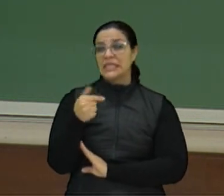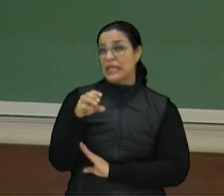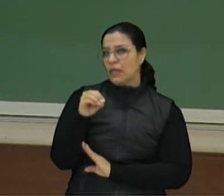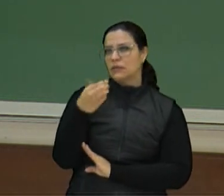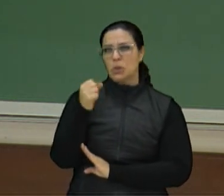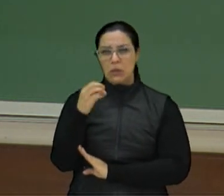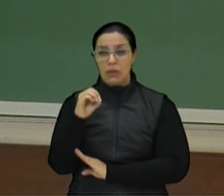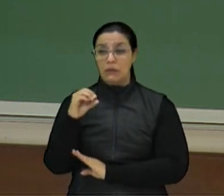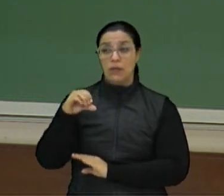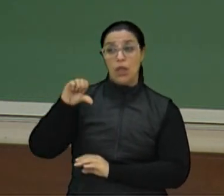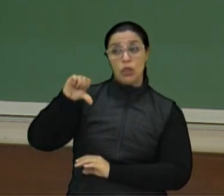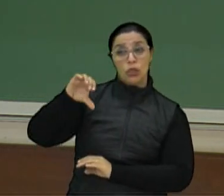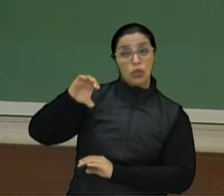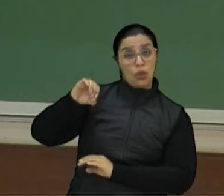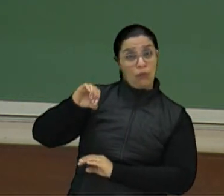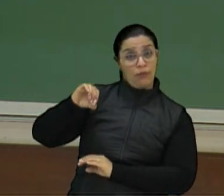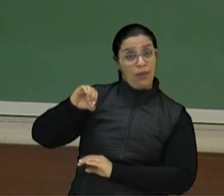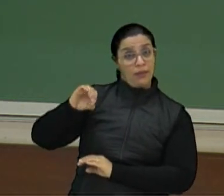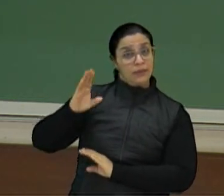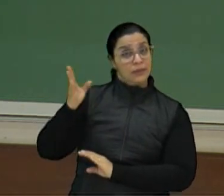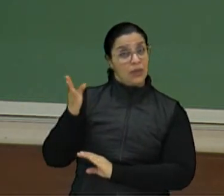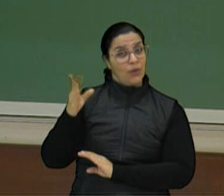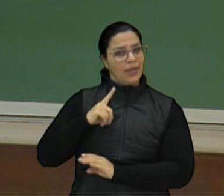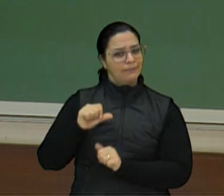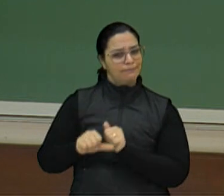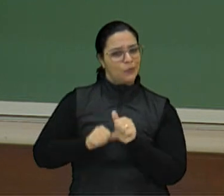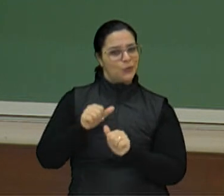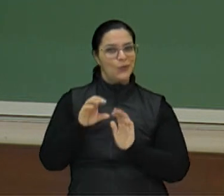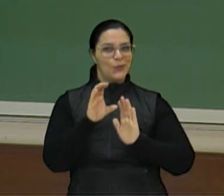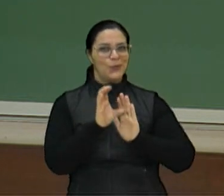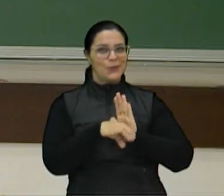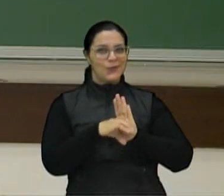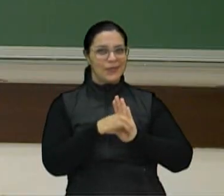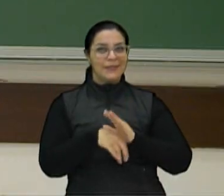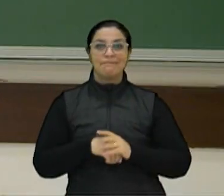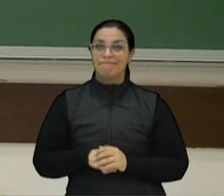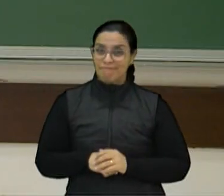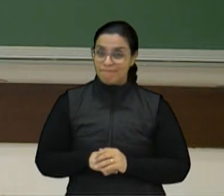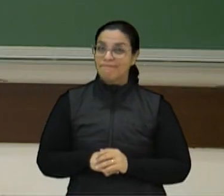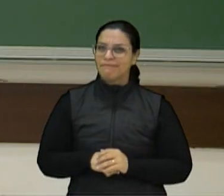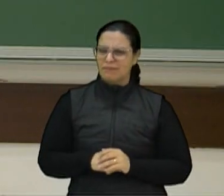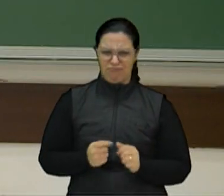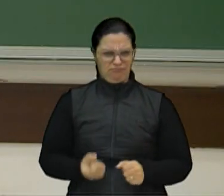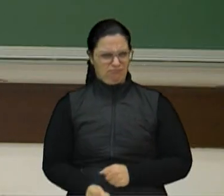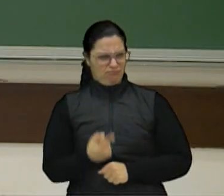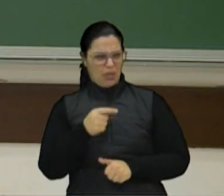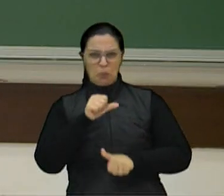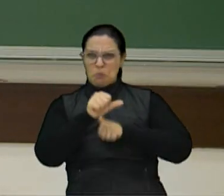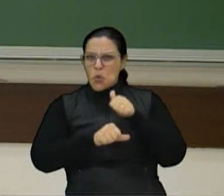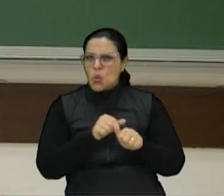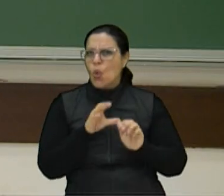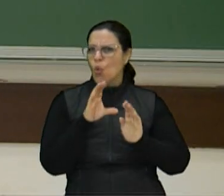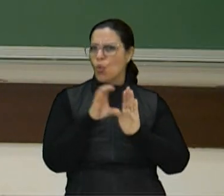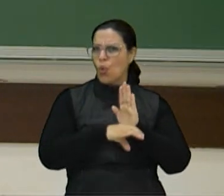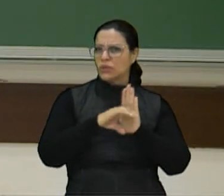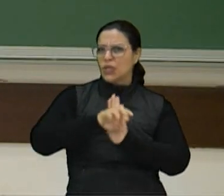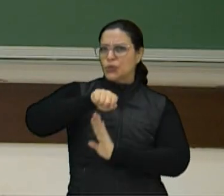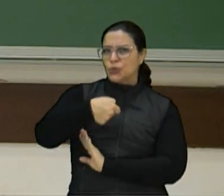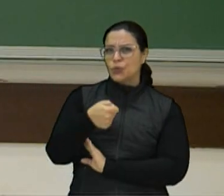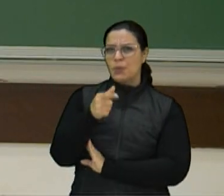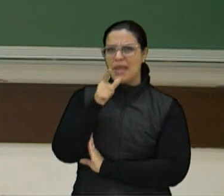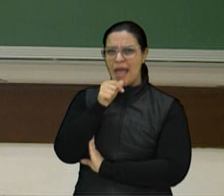anos 90, tem uma mudança. Espera lá, mudou o conceito de água? Não é mais